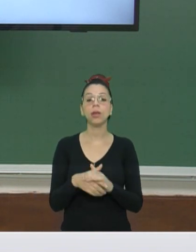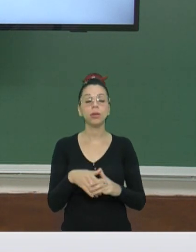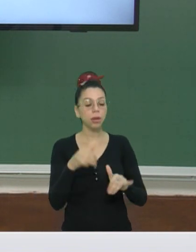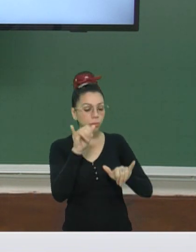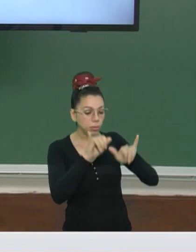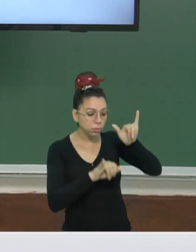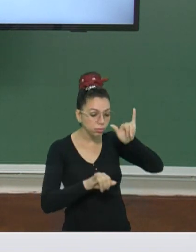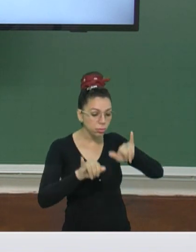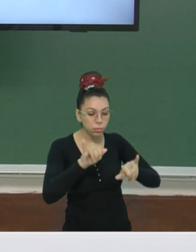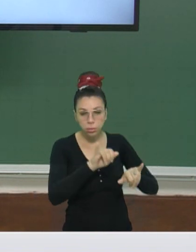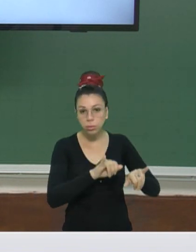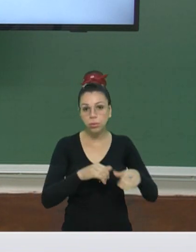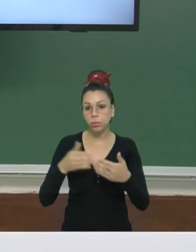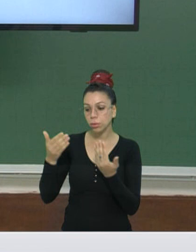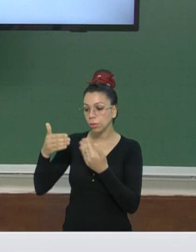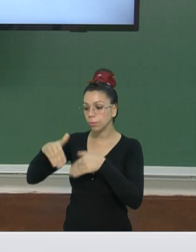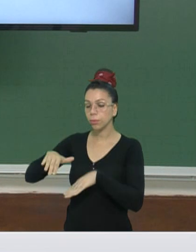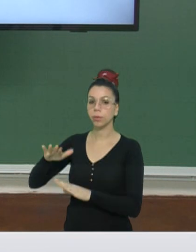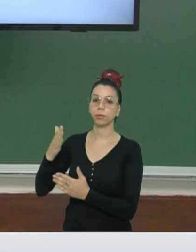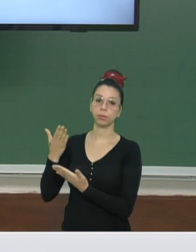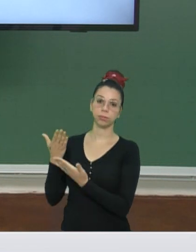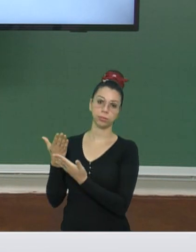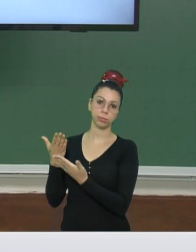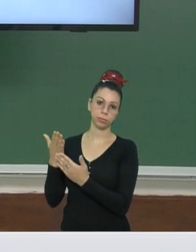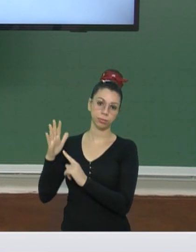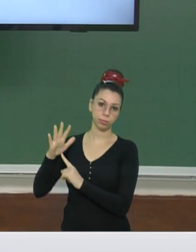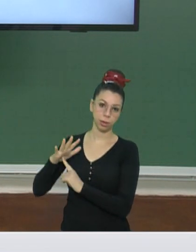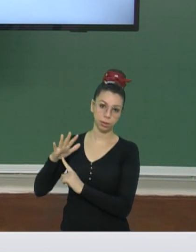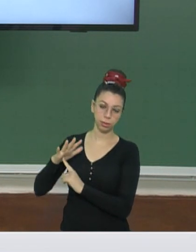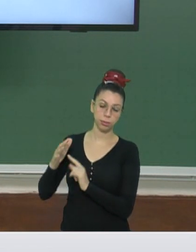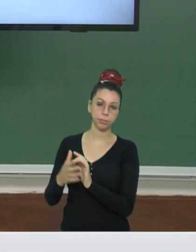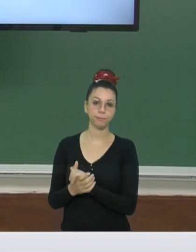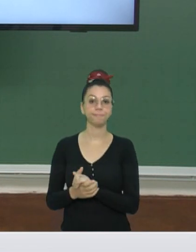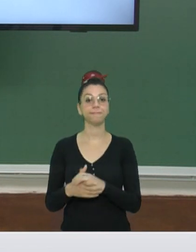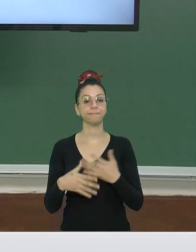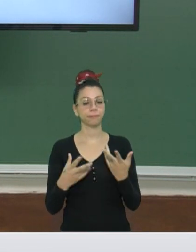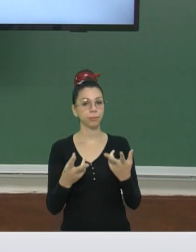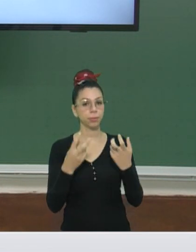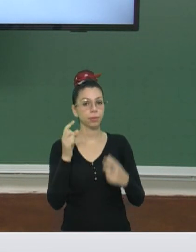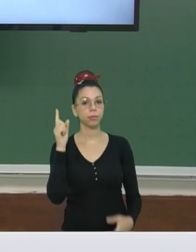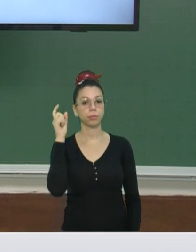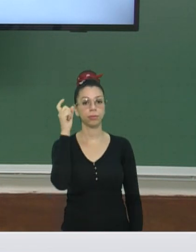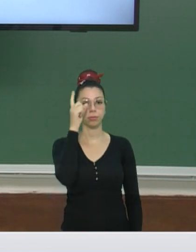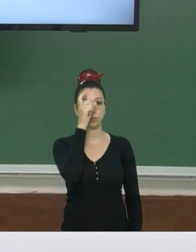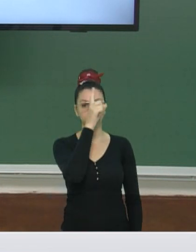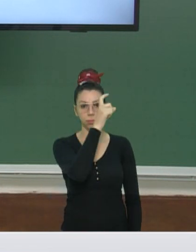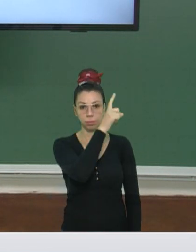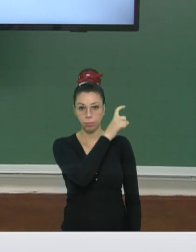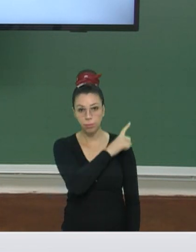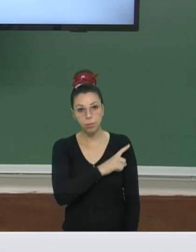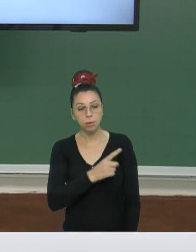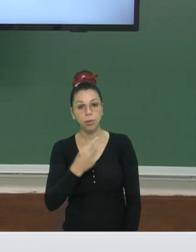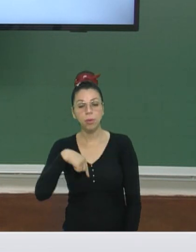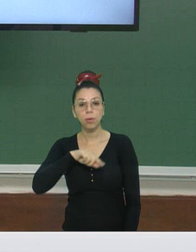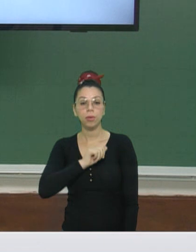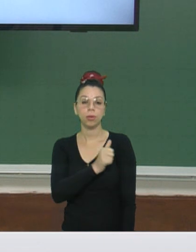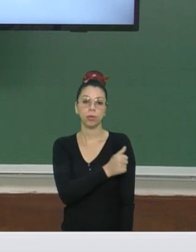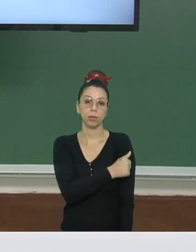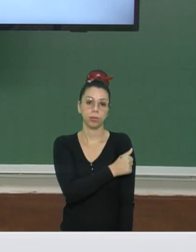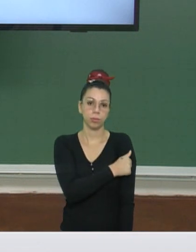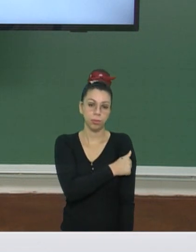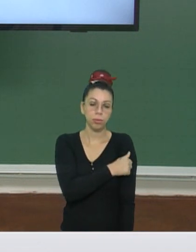resultado das provas Paraná, nós vemos que há uma dificuldade dos nossos alunos em